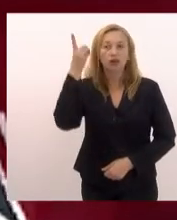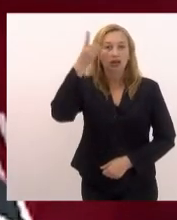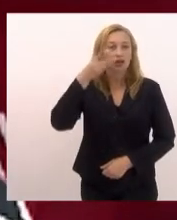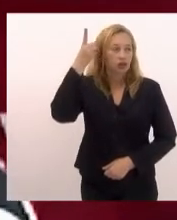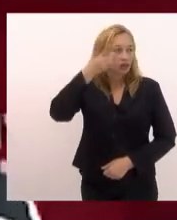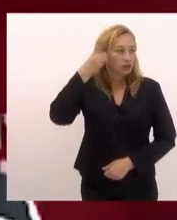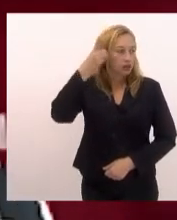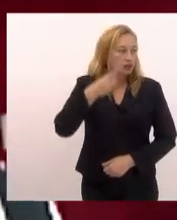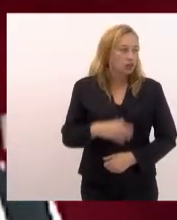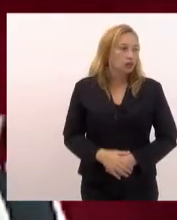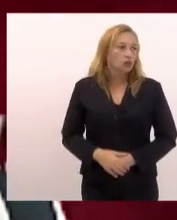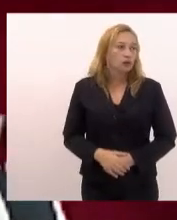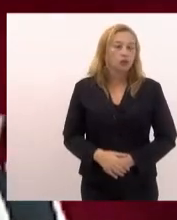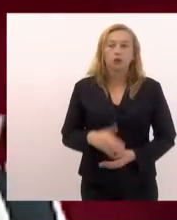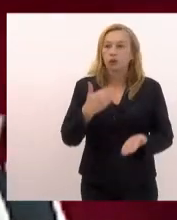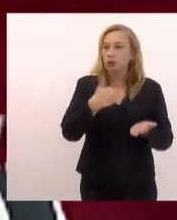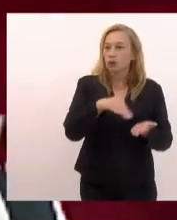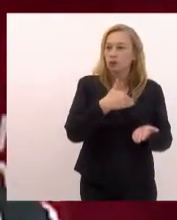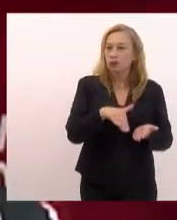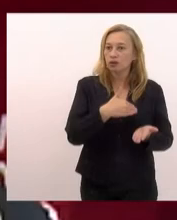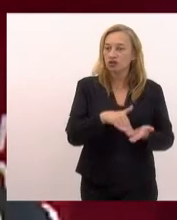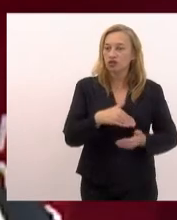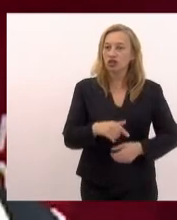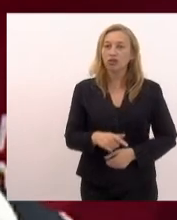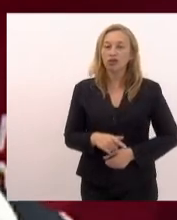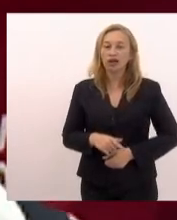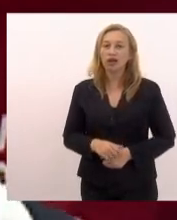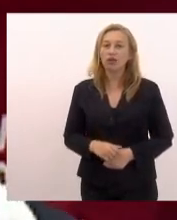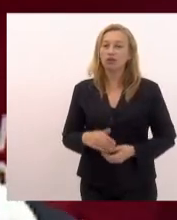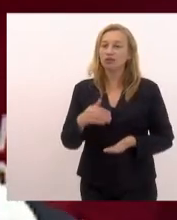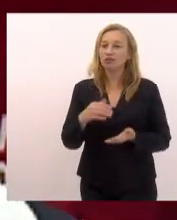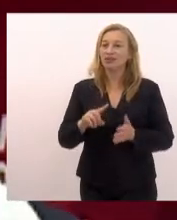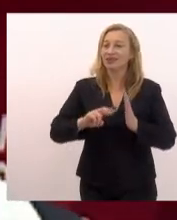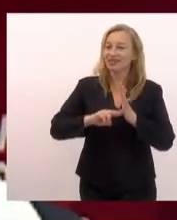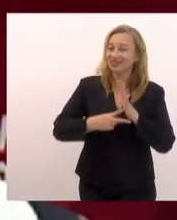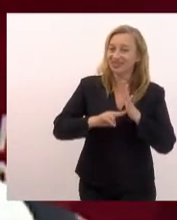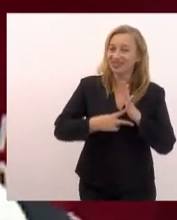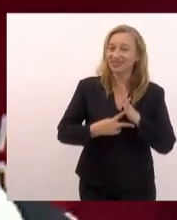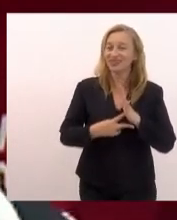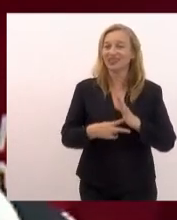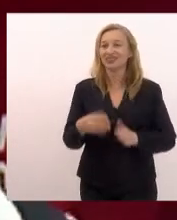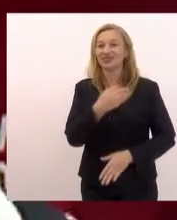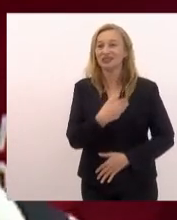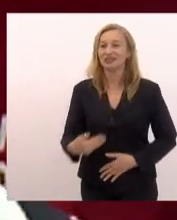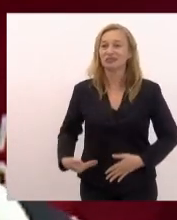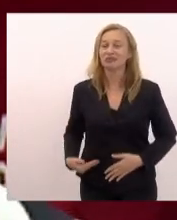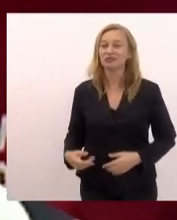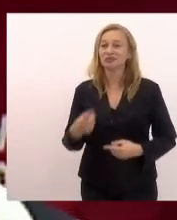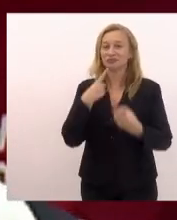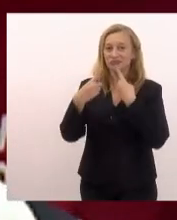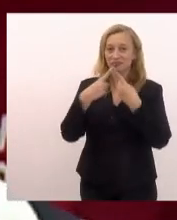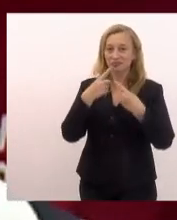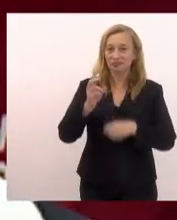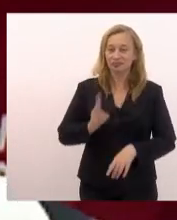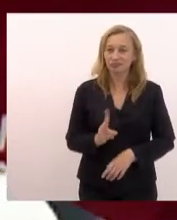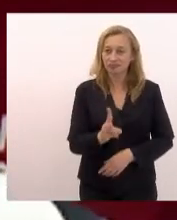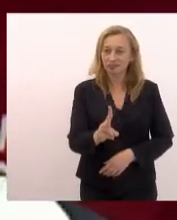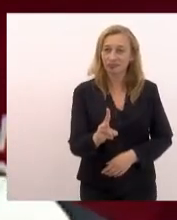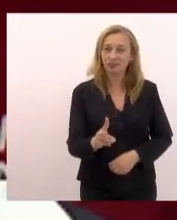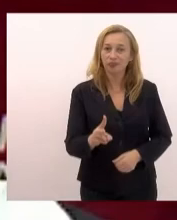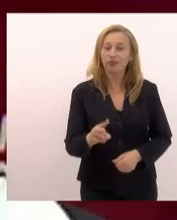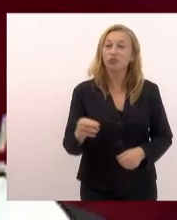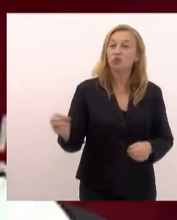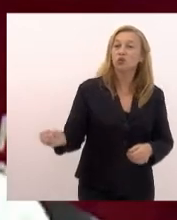Eu sei que o secretário Alan Tunoves com os sindicatos e com o governador tem mantido o diálogo para fazer um